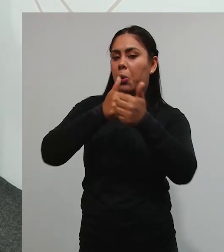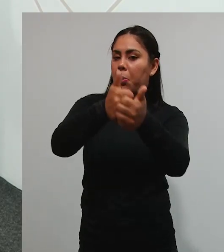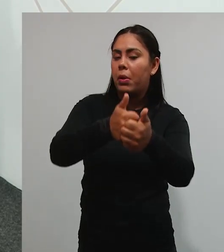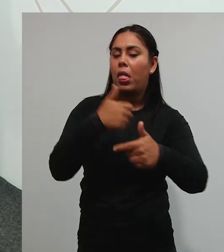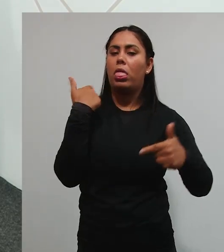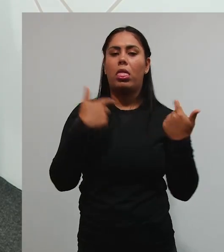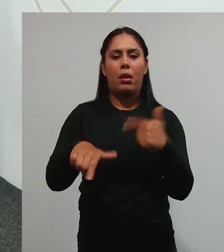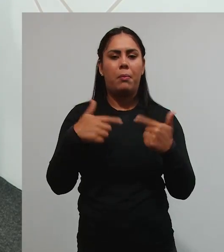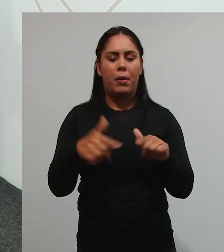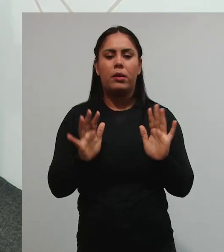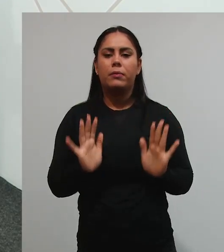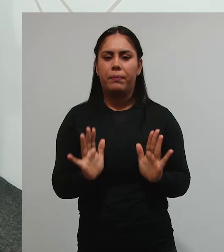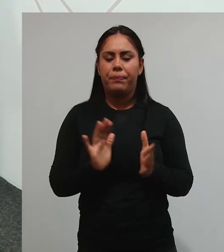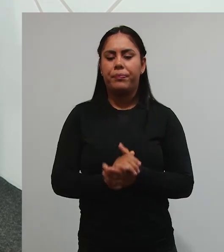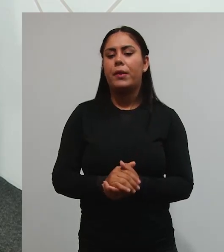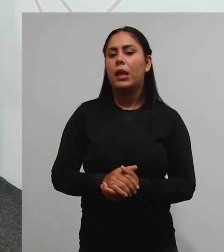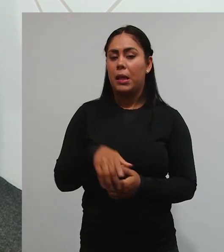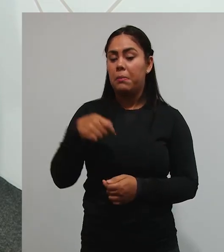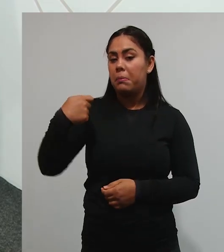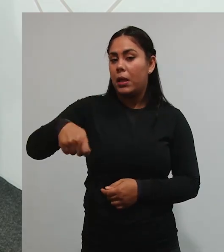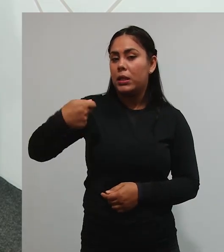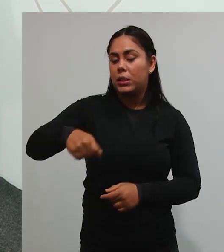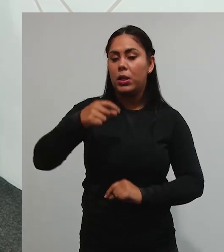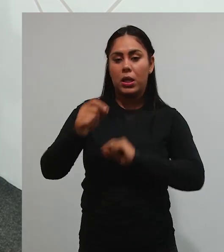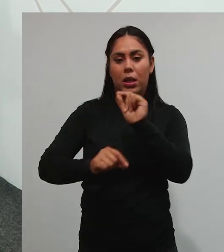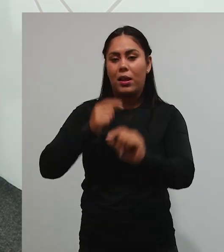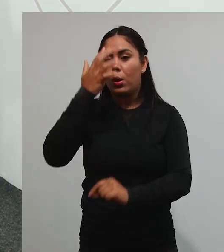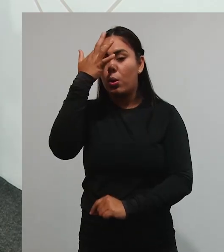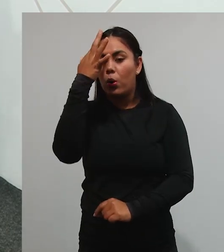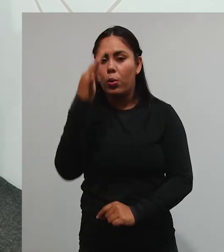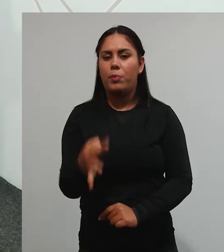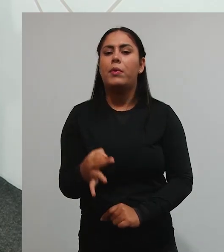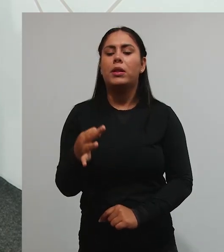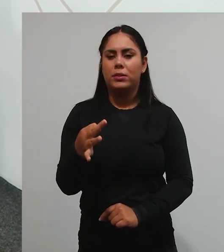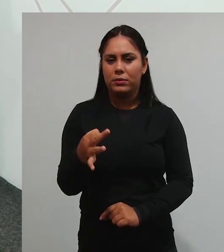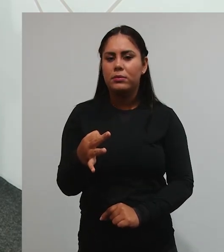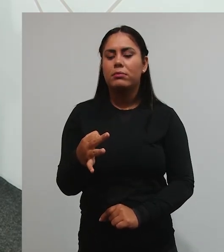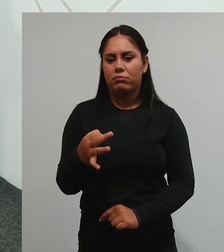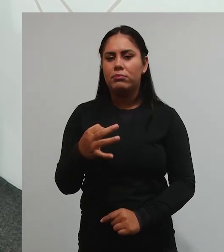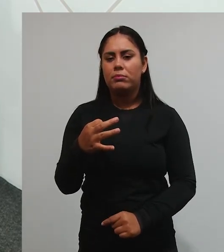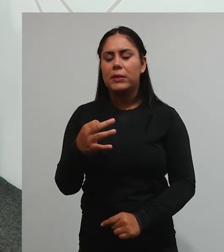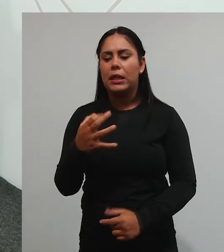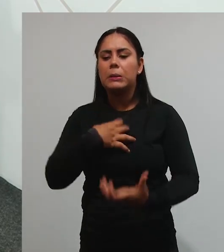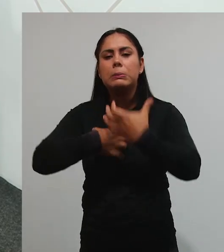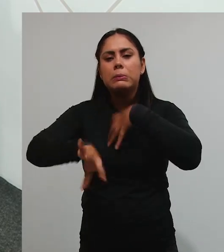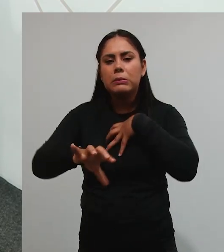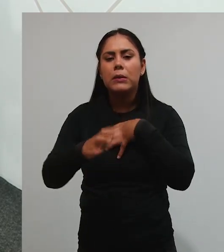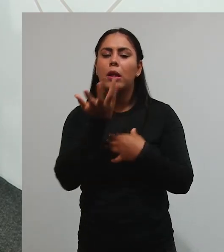trabalho, que é necessário, então, compreender essas crianças e esses adolescentes que estão na